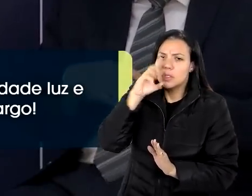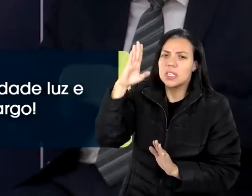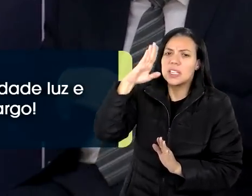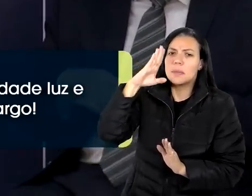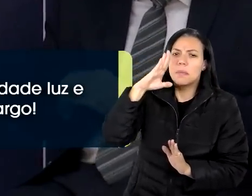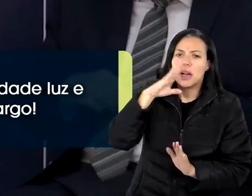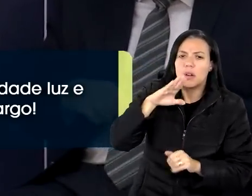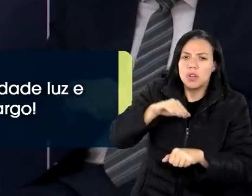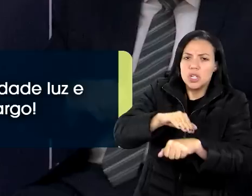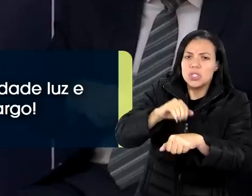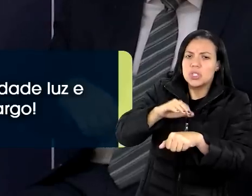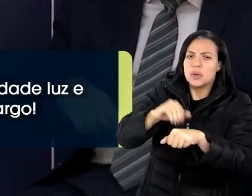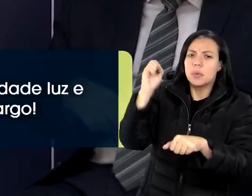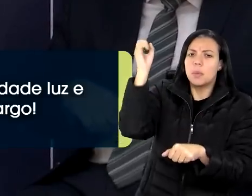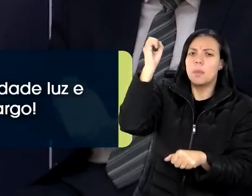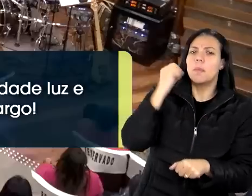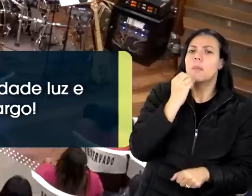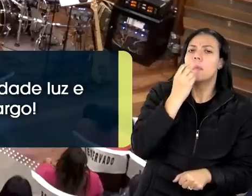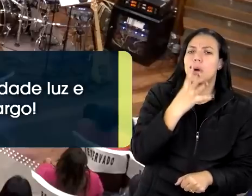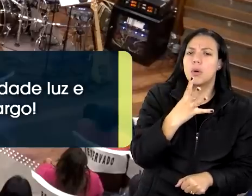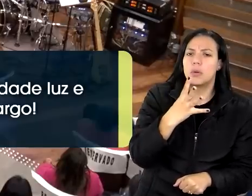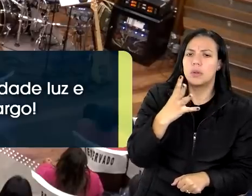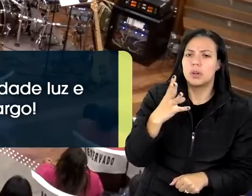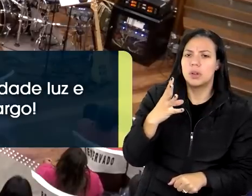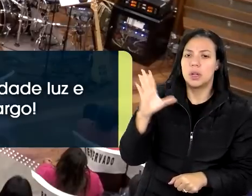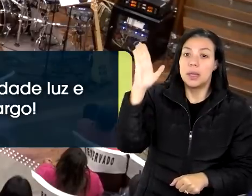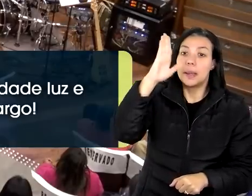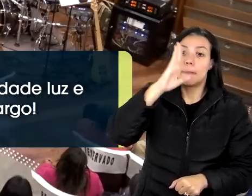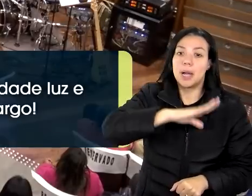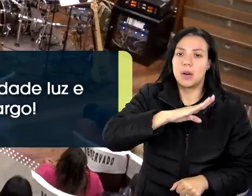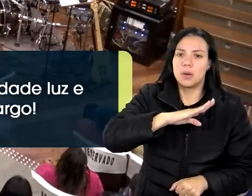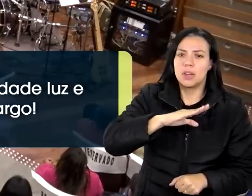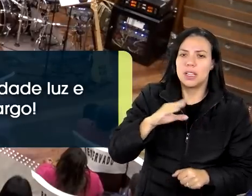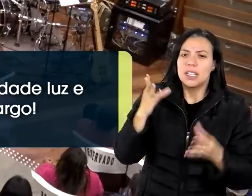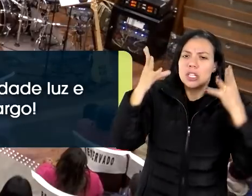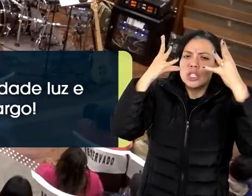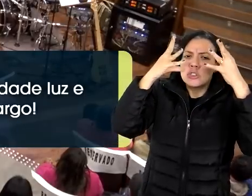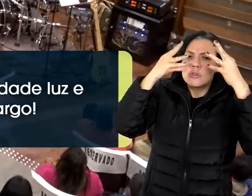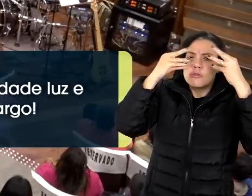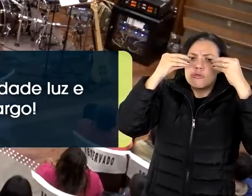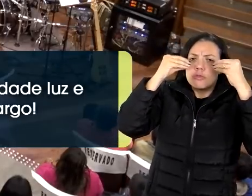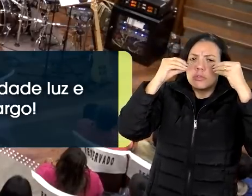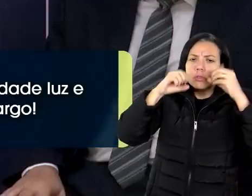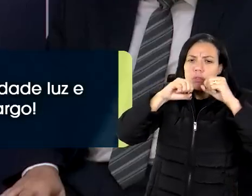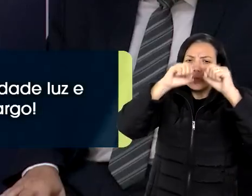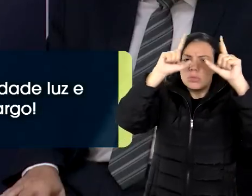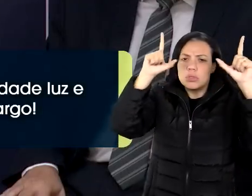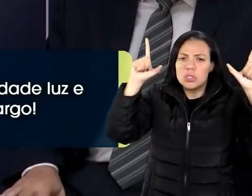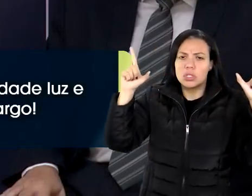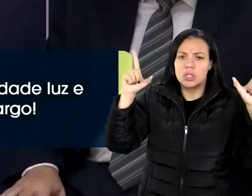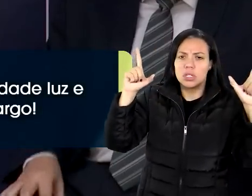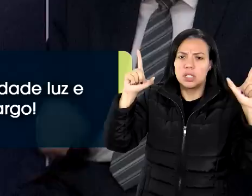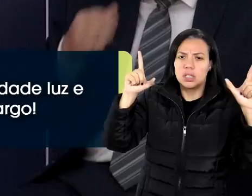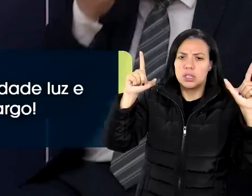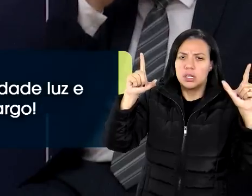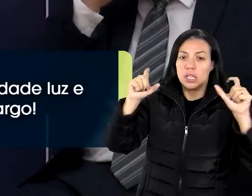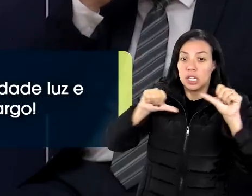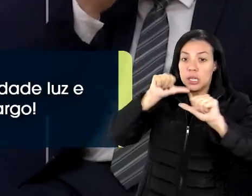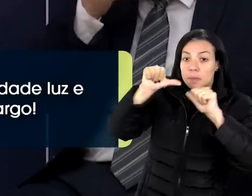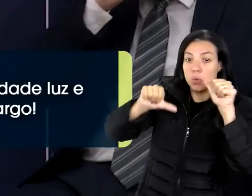Nem mal. Que faz da escuridade luz e da luz. Por amargo por doce, o doce